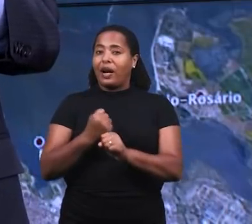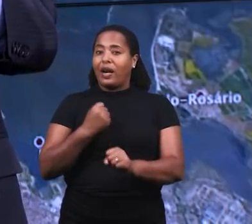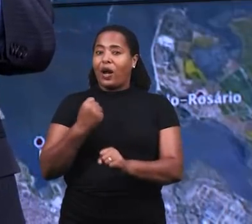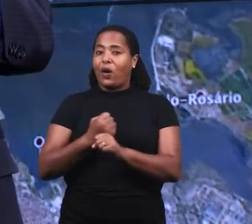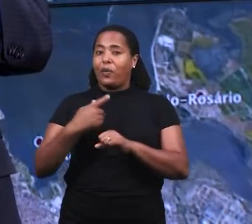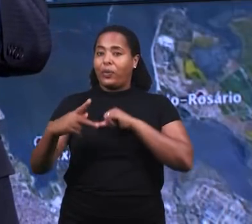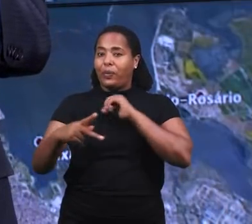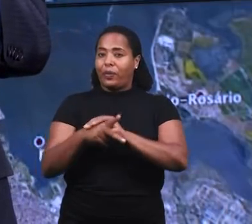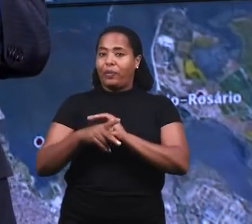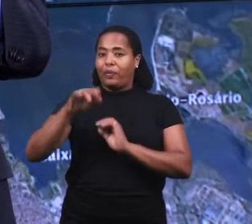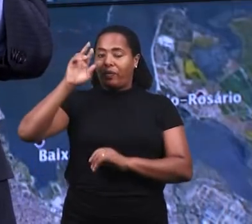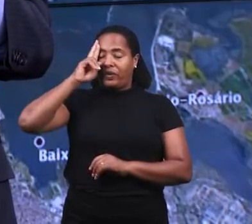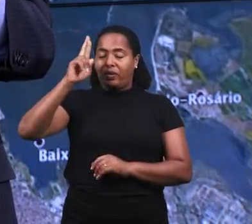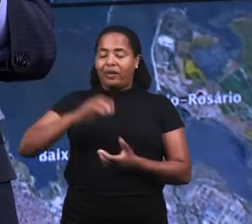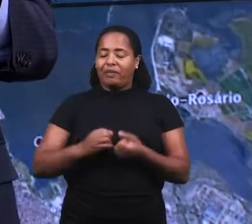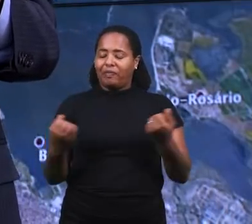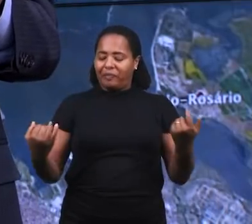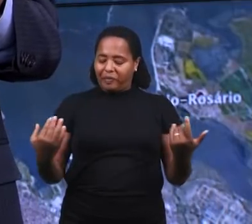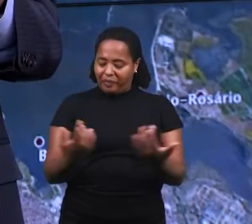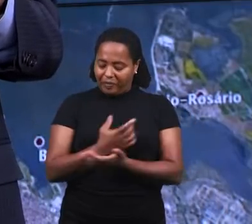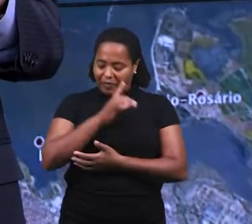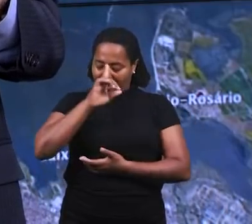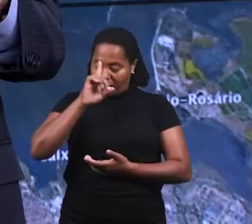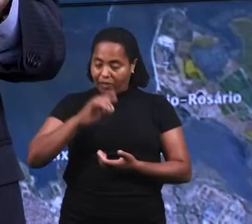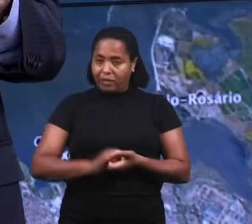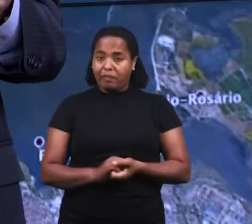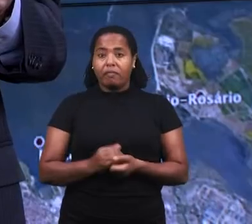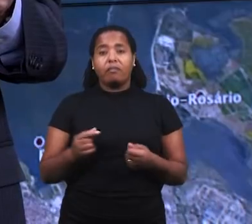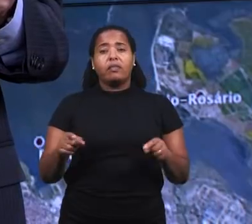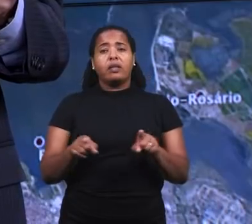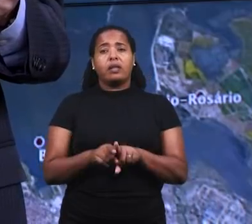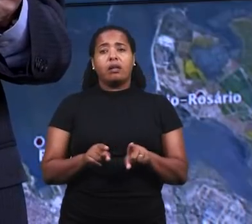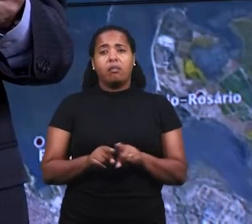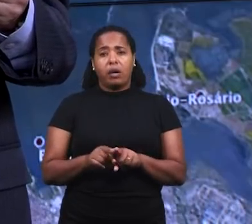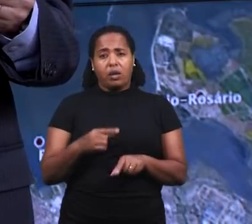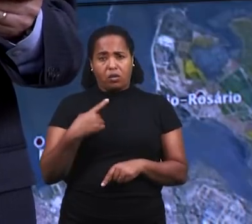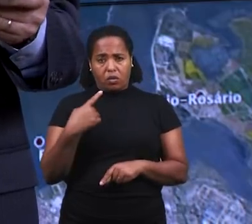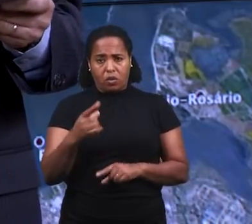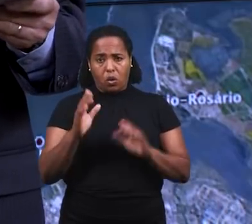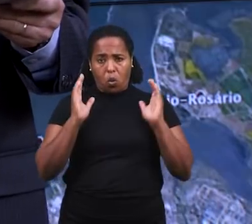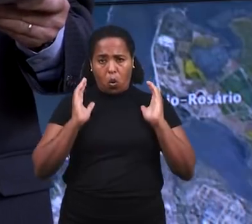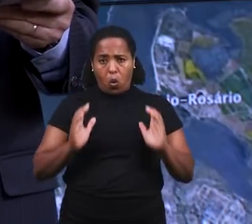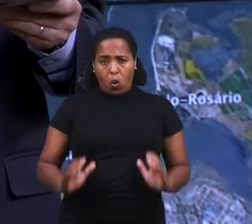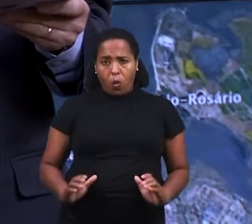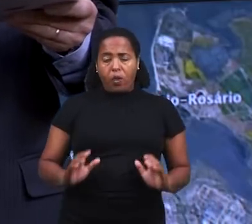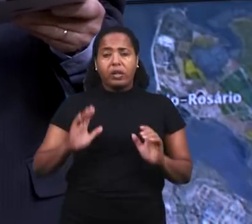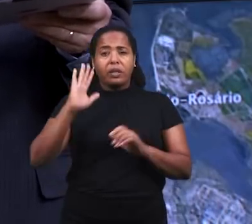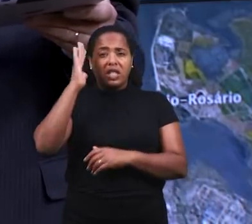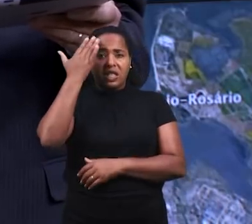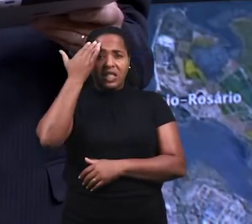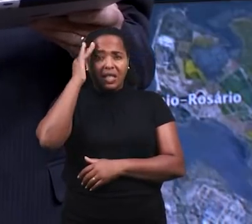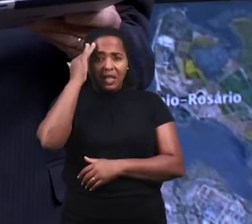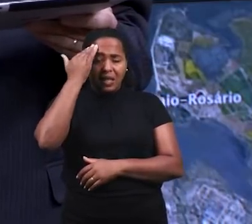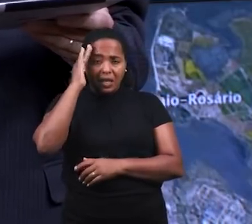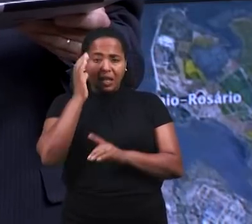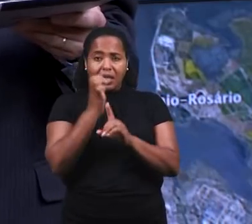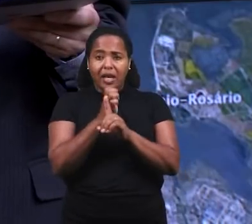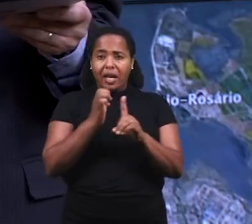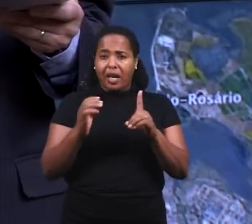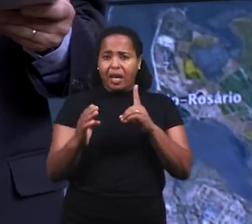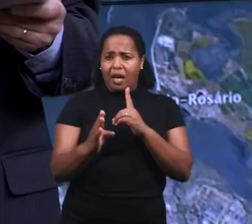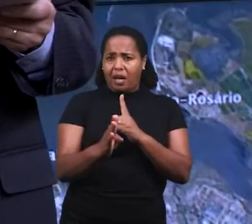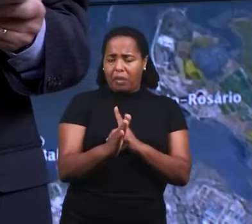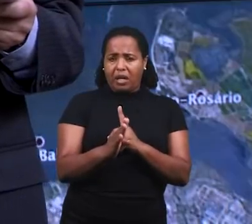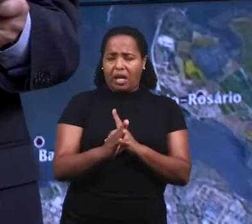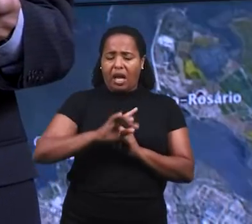realização da obra do Senhor. Glória a Deus por isso. E também a sua posição de entender a